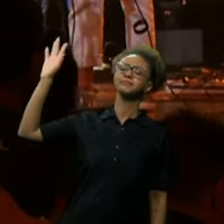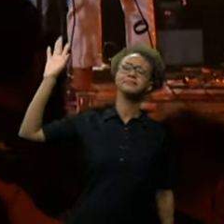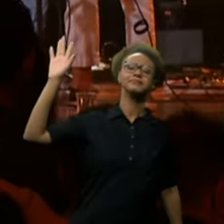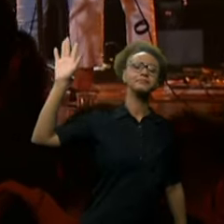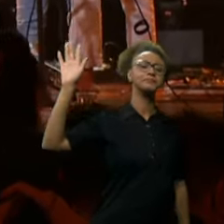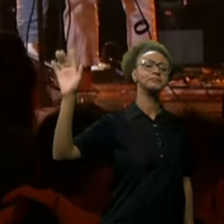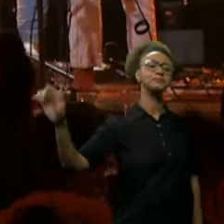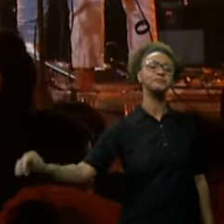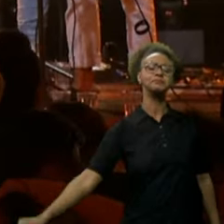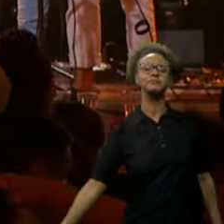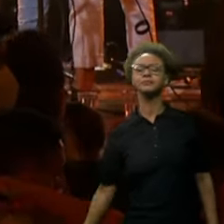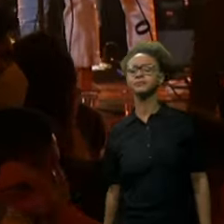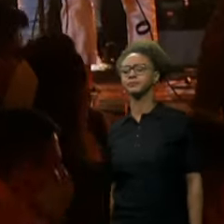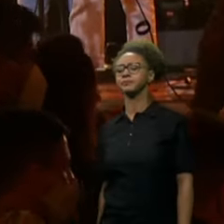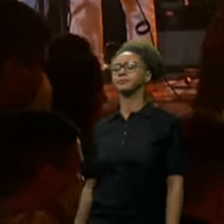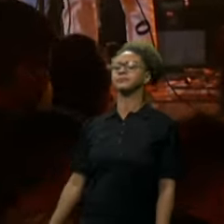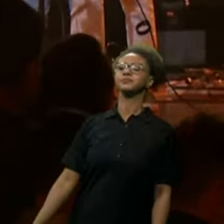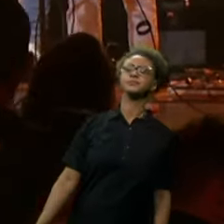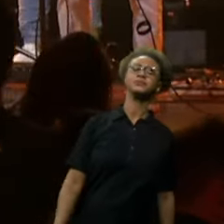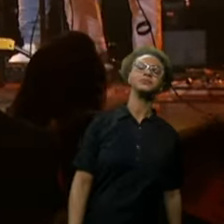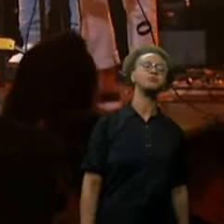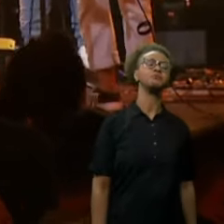E aí